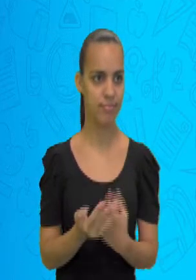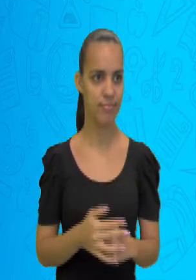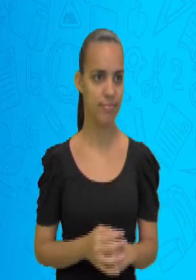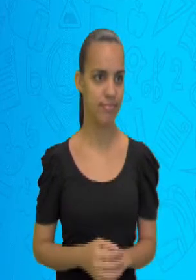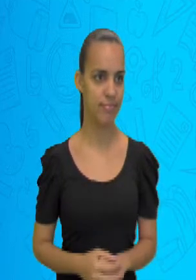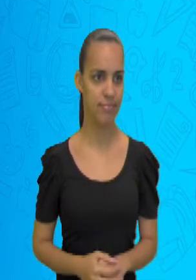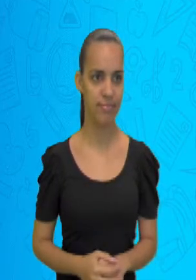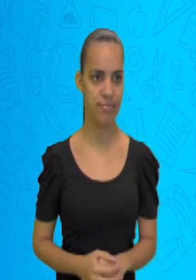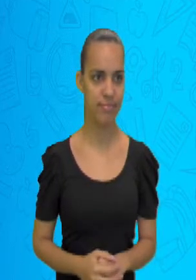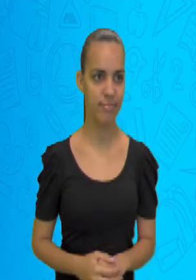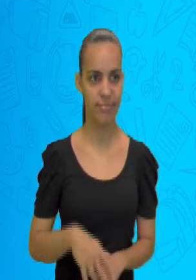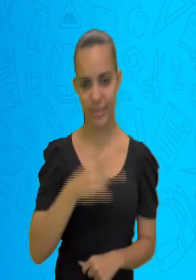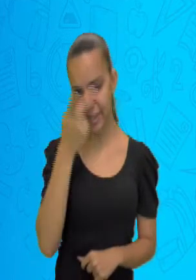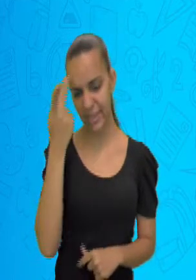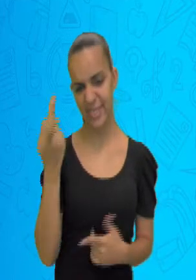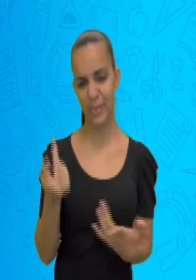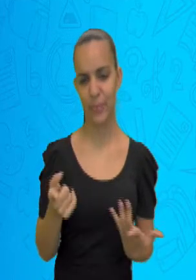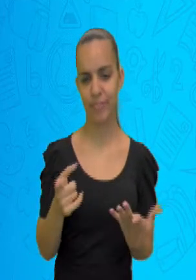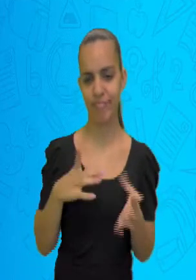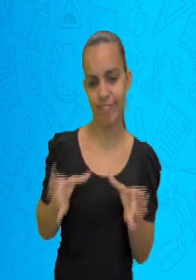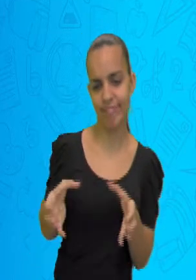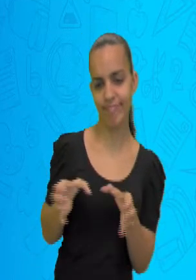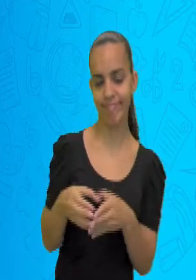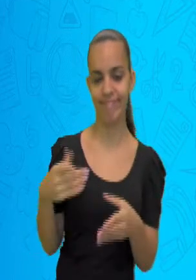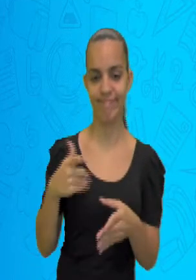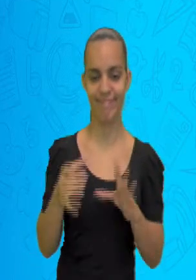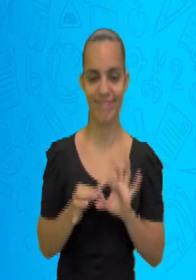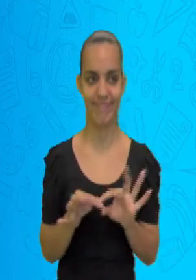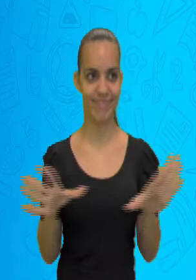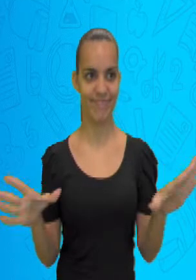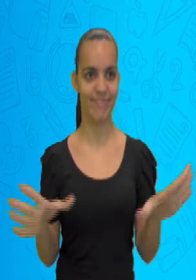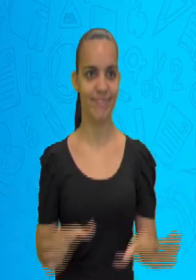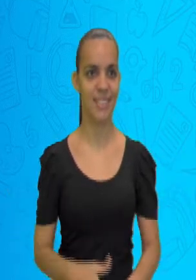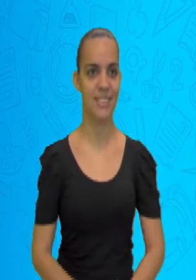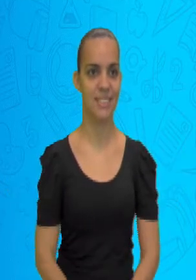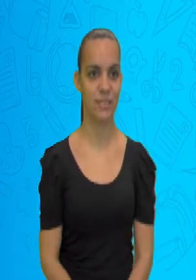chama de mais solta, né? Mais à vontade. Exemplo.